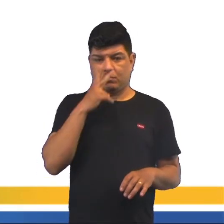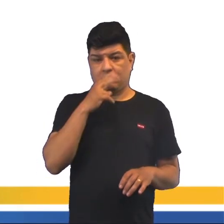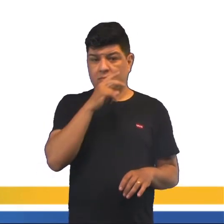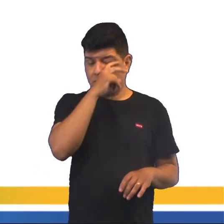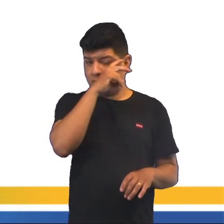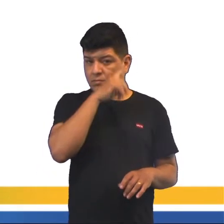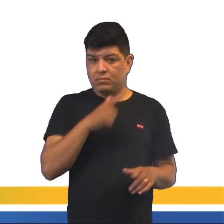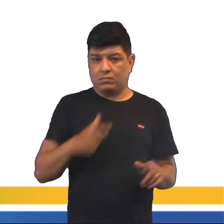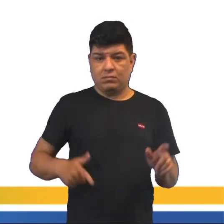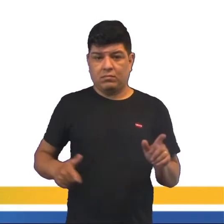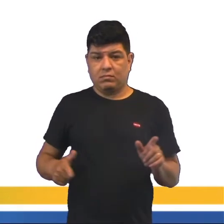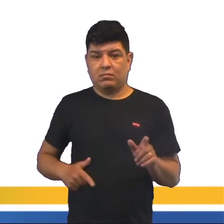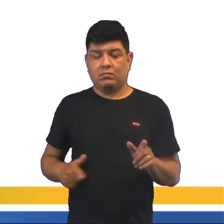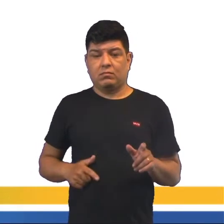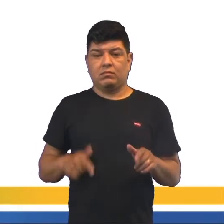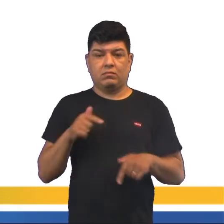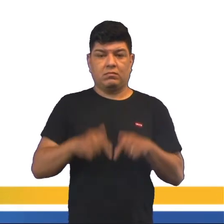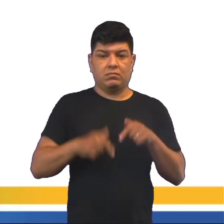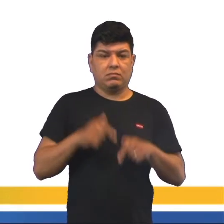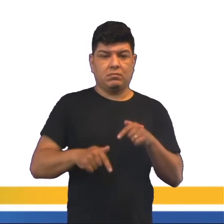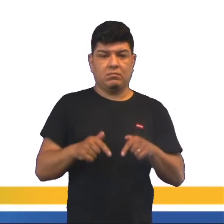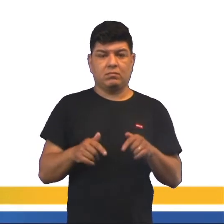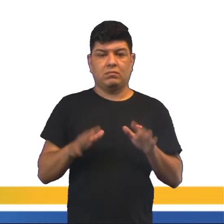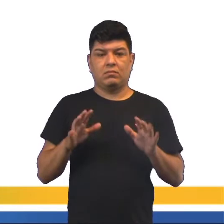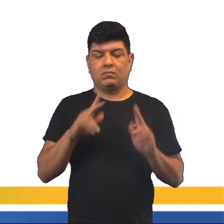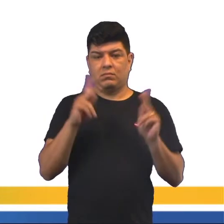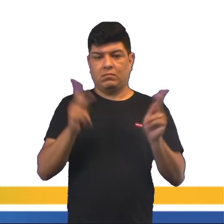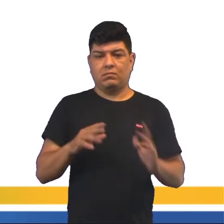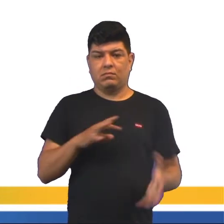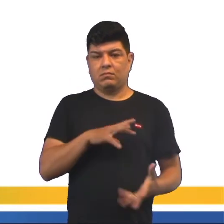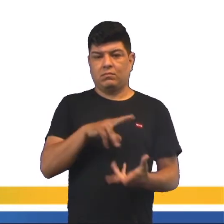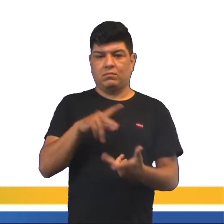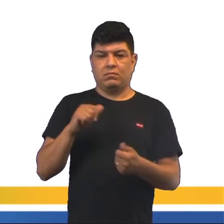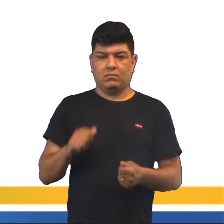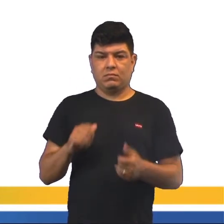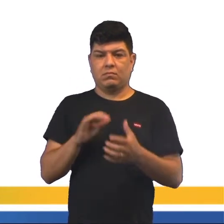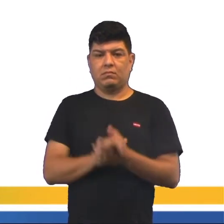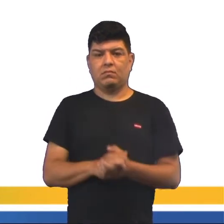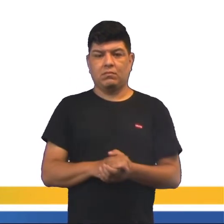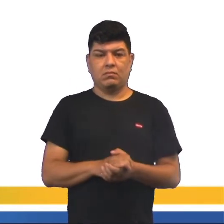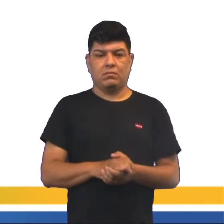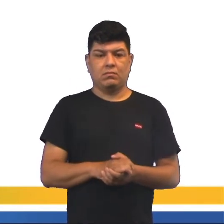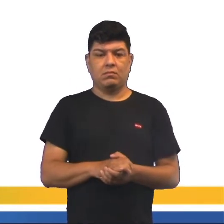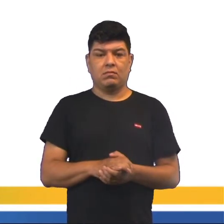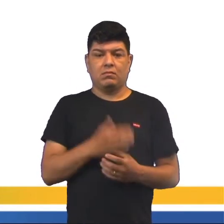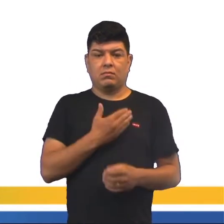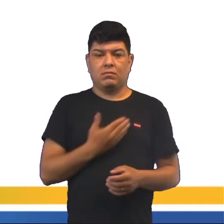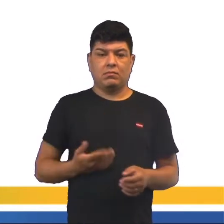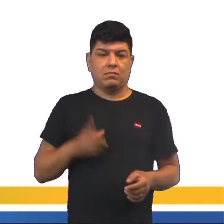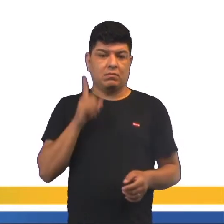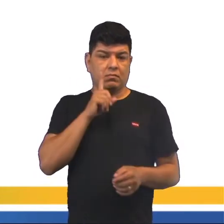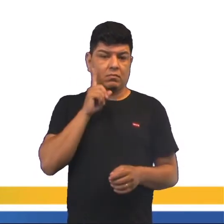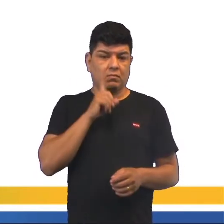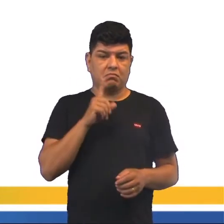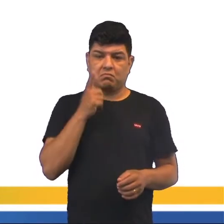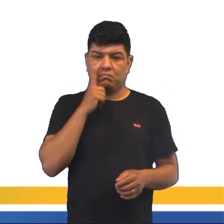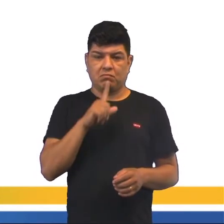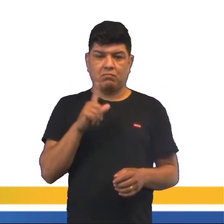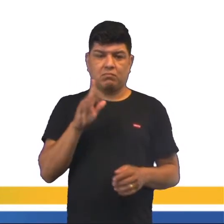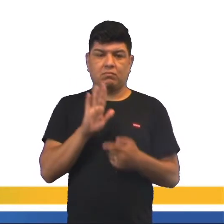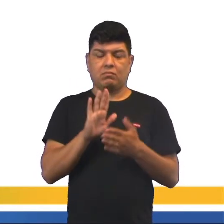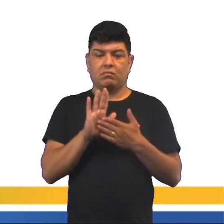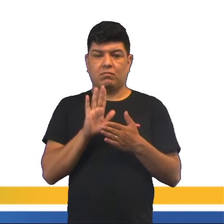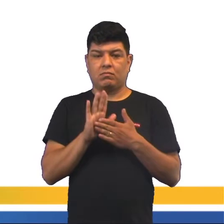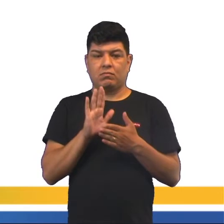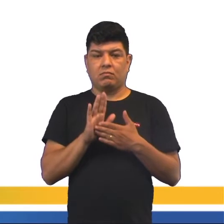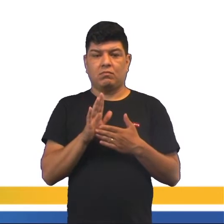de que o presidente Saddam Hussein mantinha um arsenal de armas químicas que ameaçavam a paz mundial. Mesmo não provando a existência